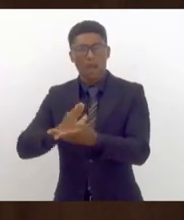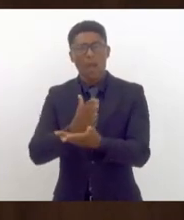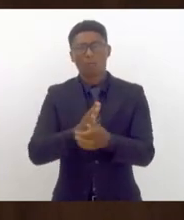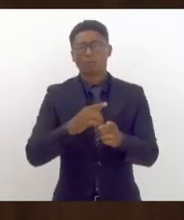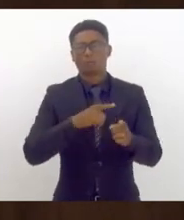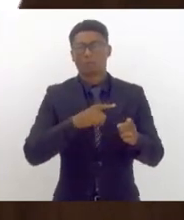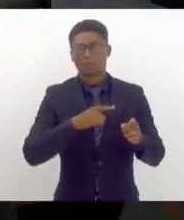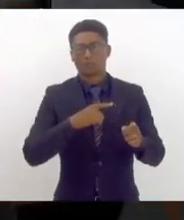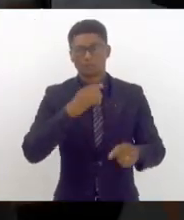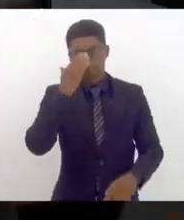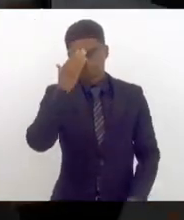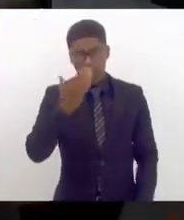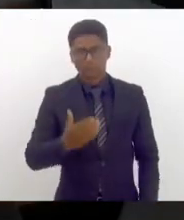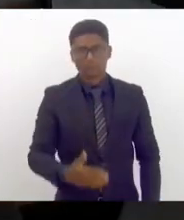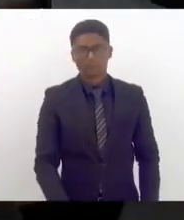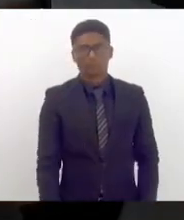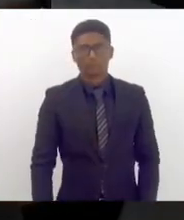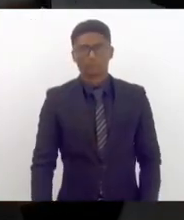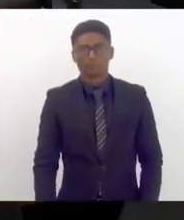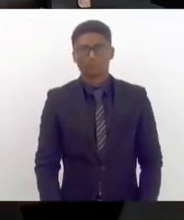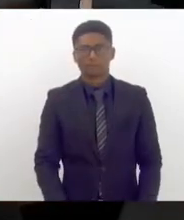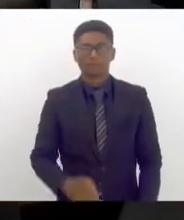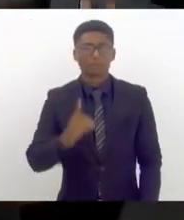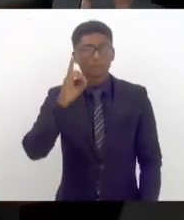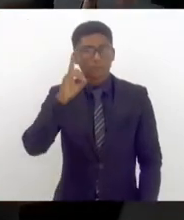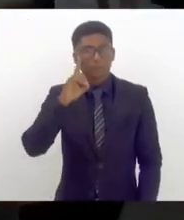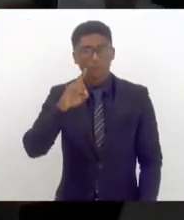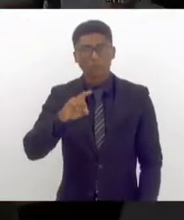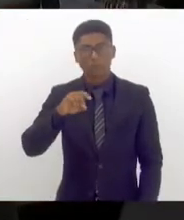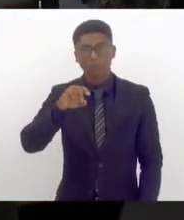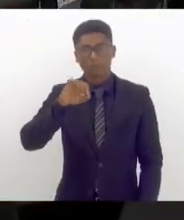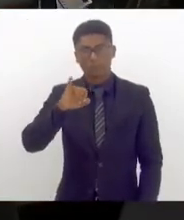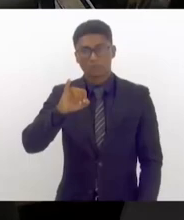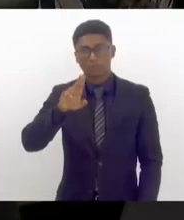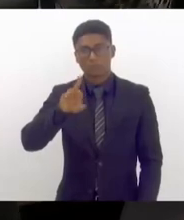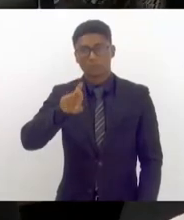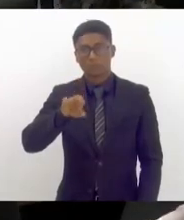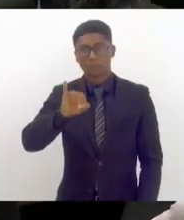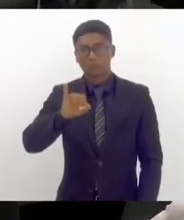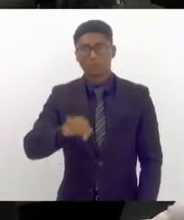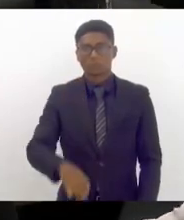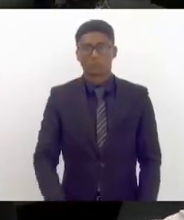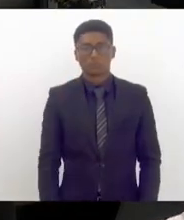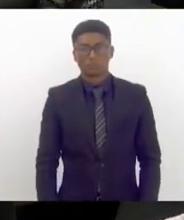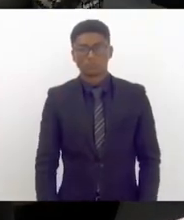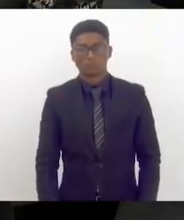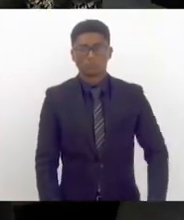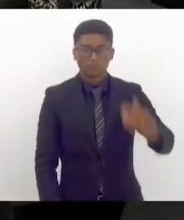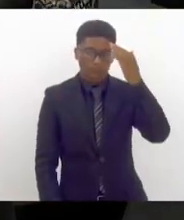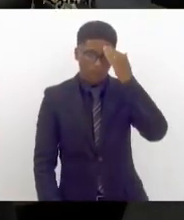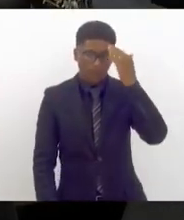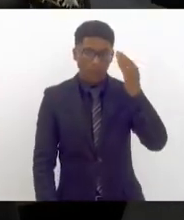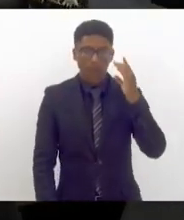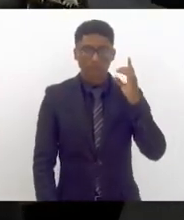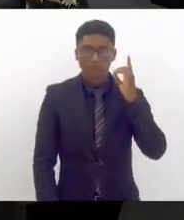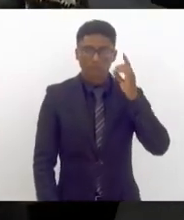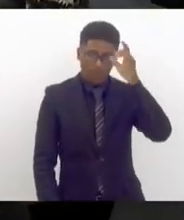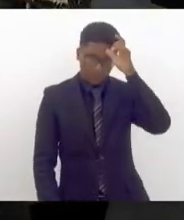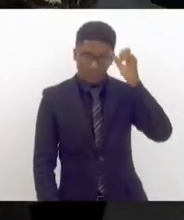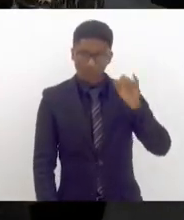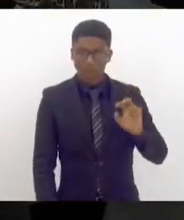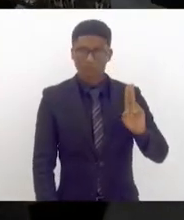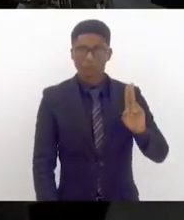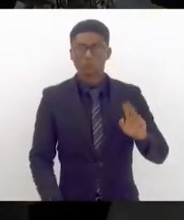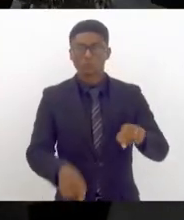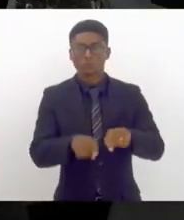Muito obrigada. Deputado Iuri. Muito obrigado, deputada Tia Ju, deputada delegada Marta